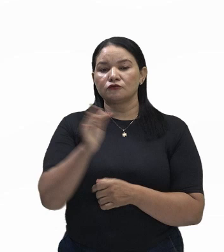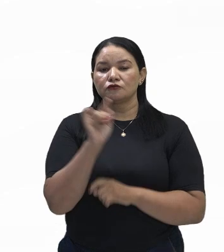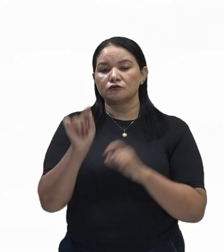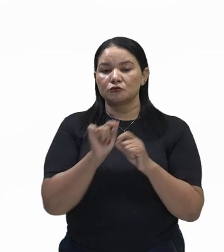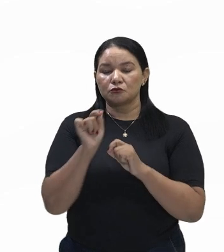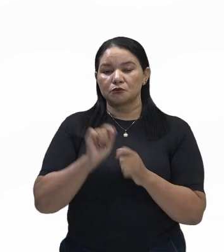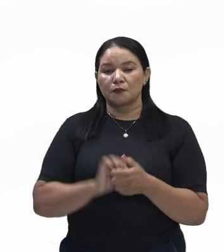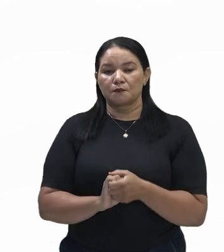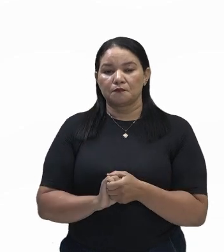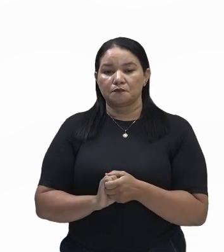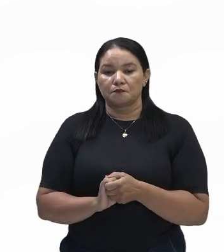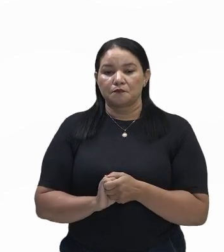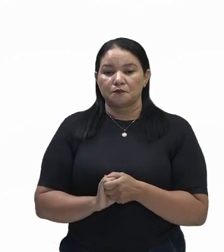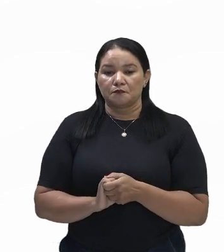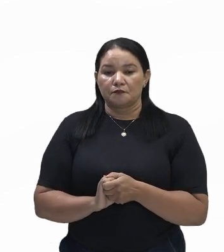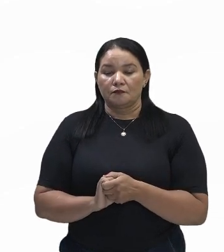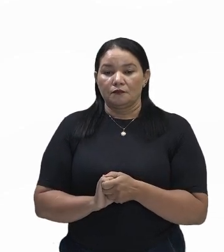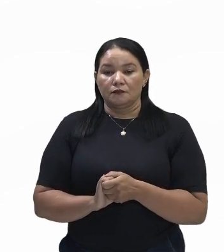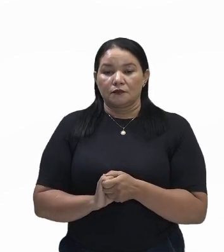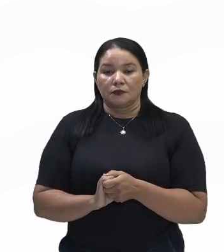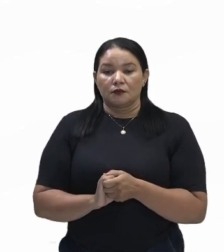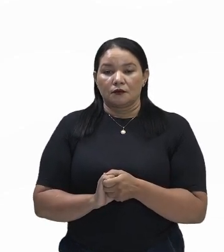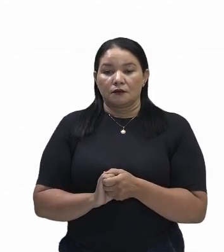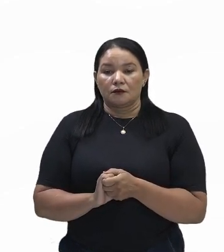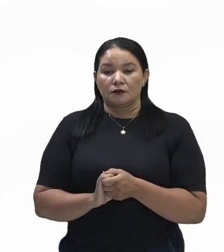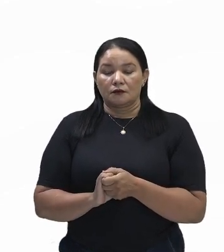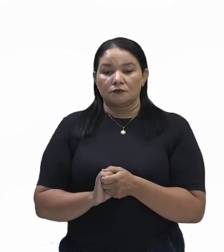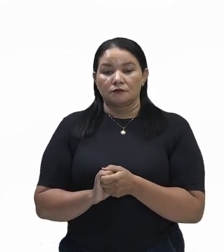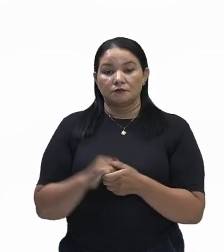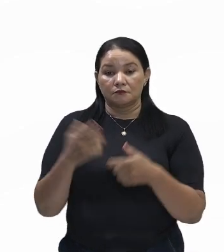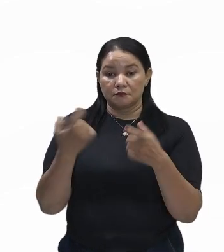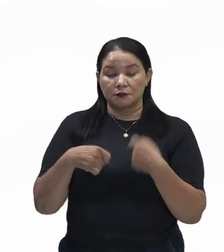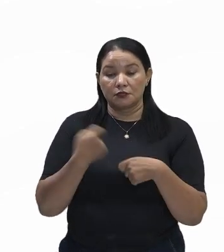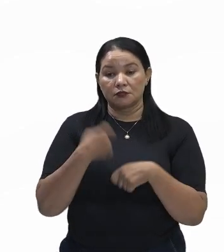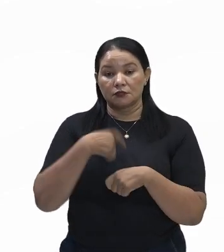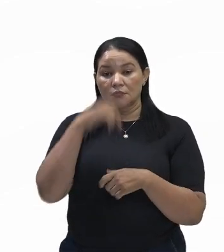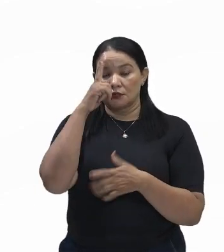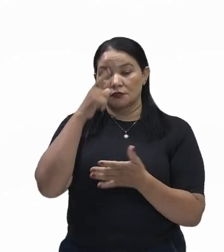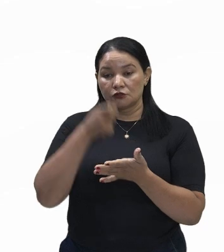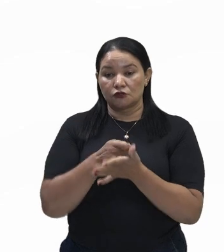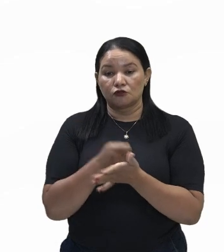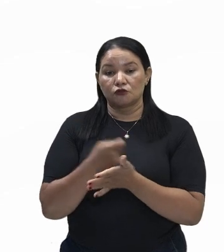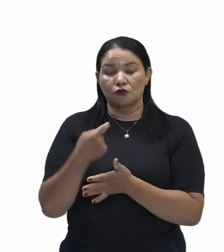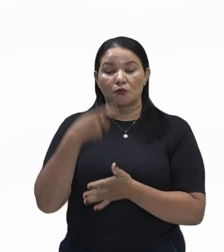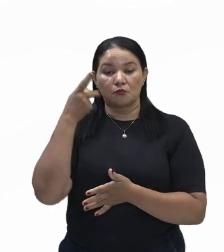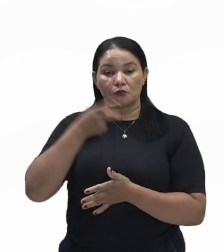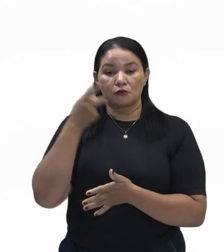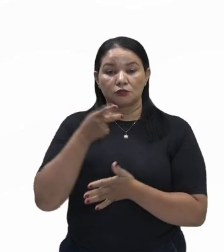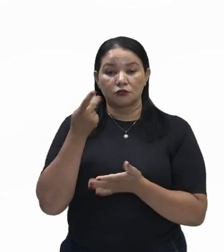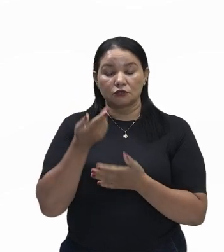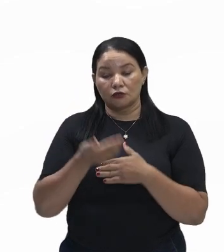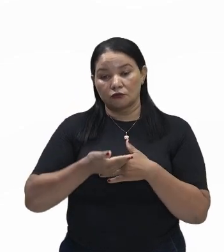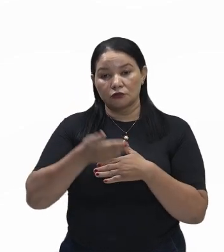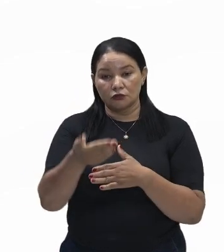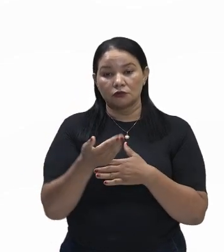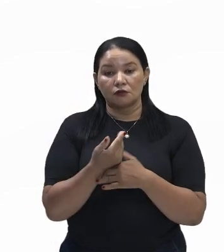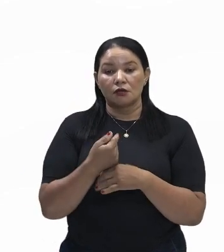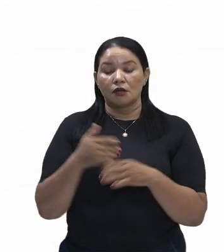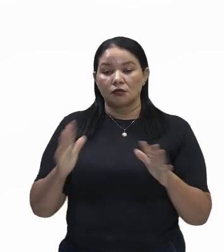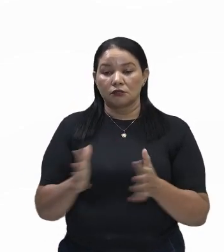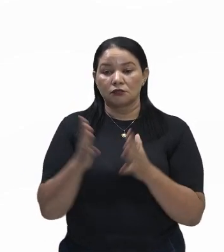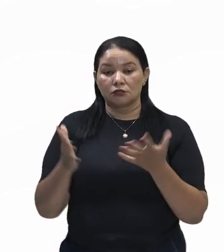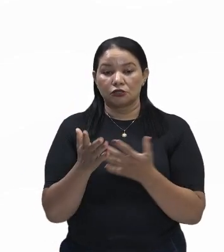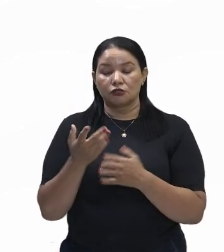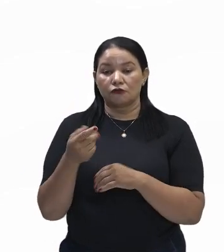Vamos lá. Sua manutenção depende de decisões políticas sobre a continuidade dos incentivos fiscais e